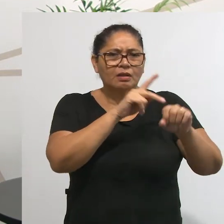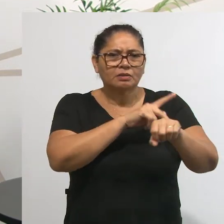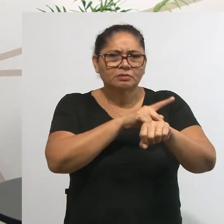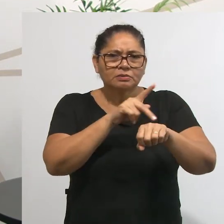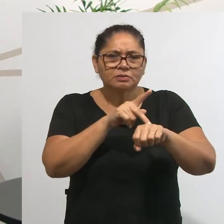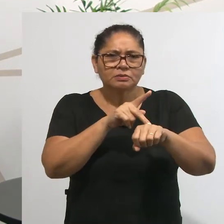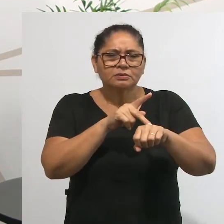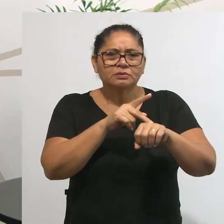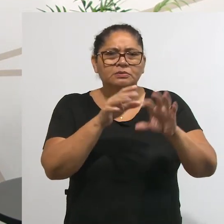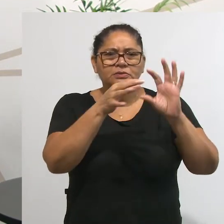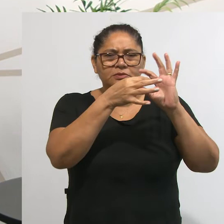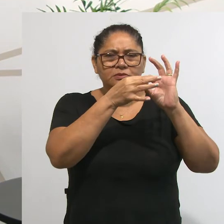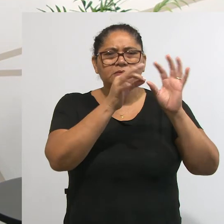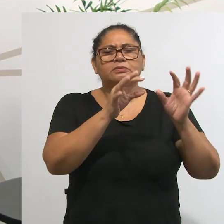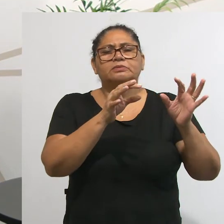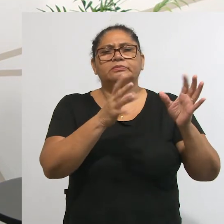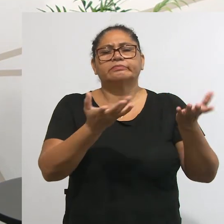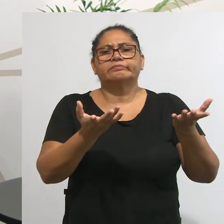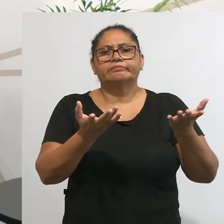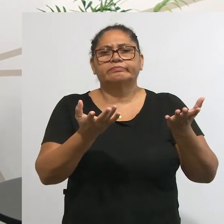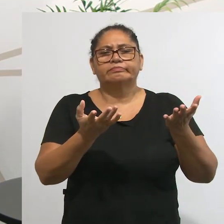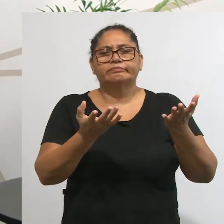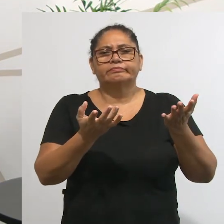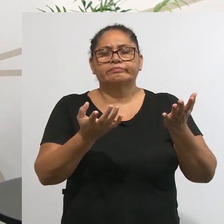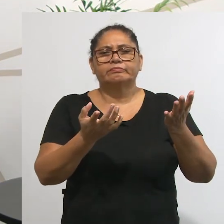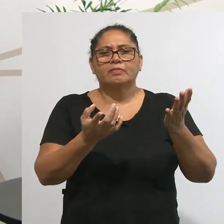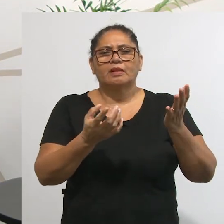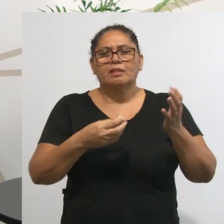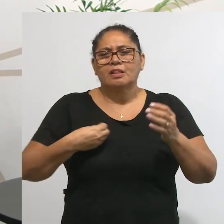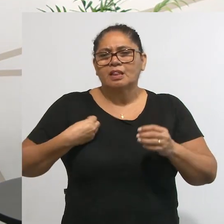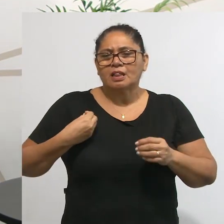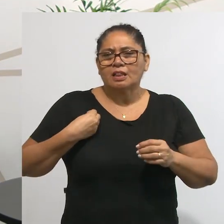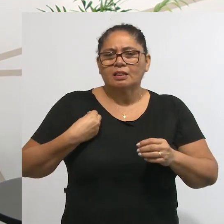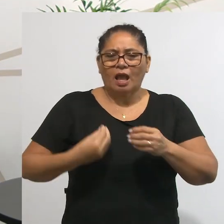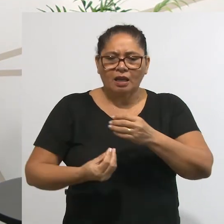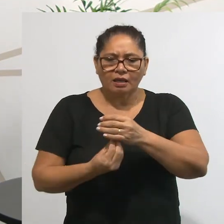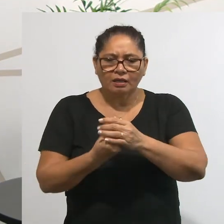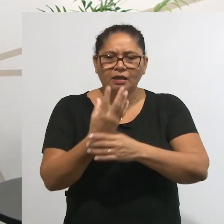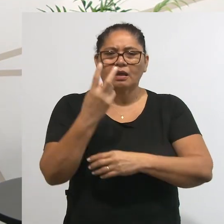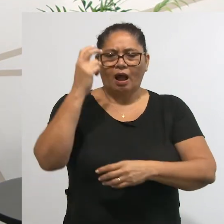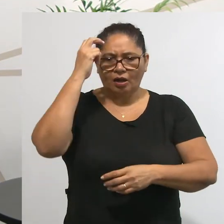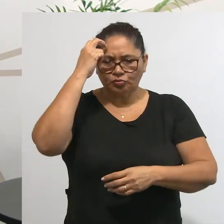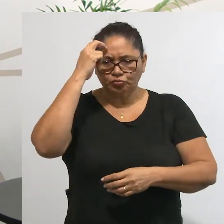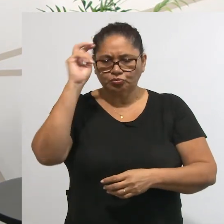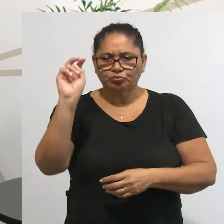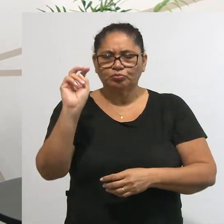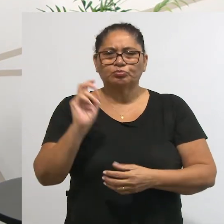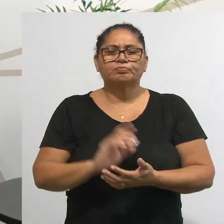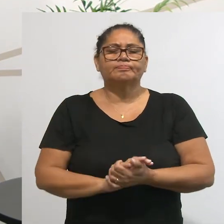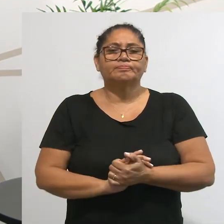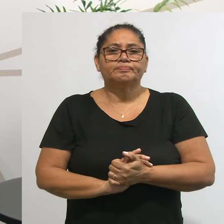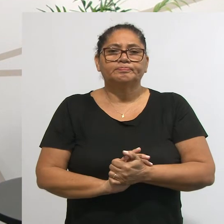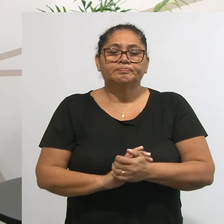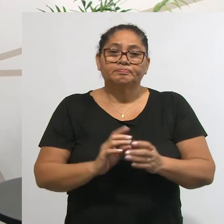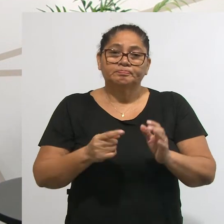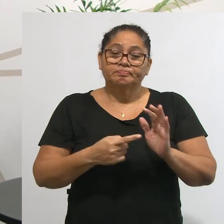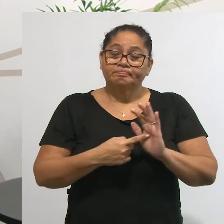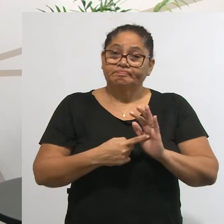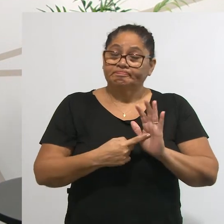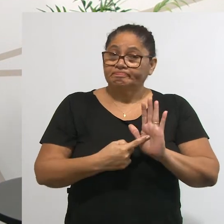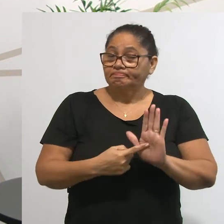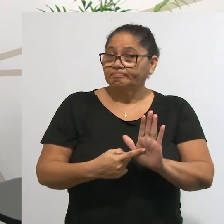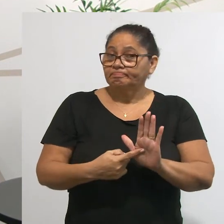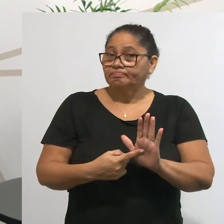ou na pedagogia libertadora, assim mais específica, é ser participativo, é ser criador de cultura. Então, trazendo para